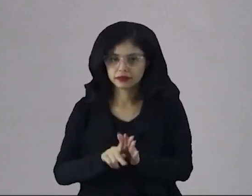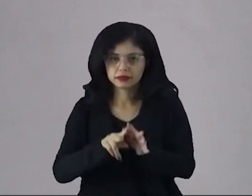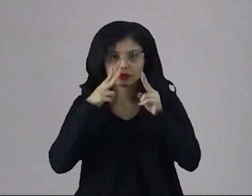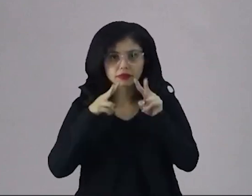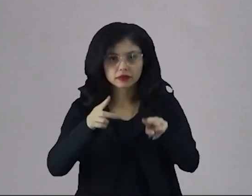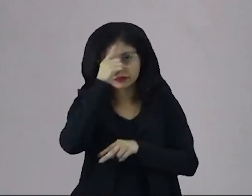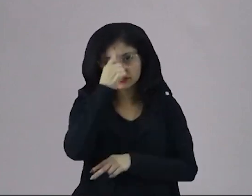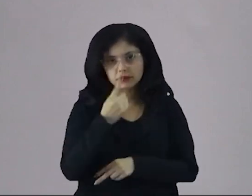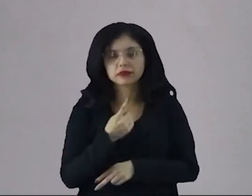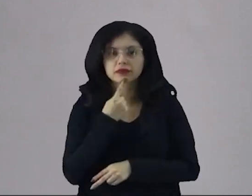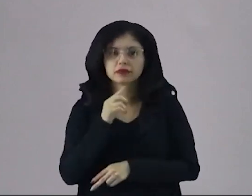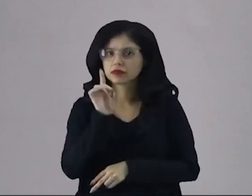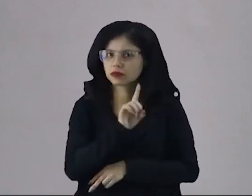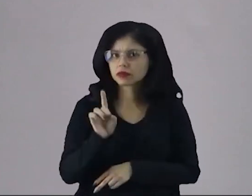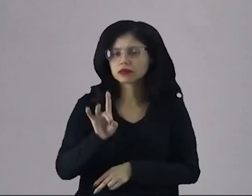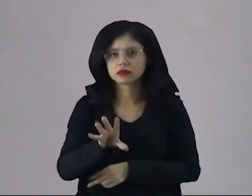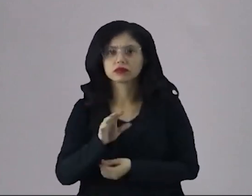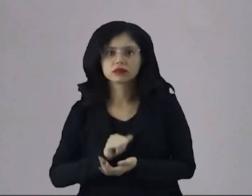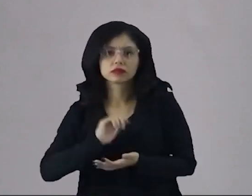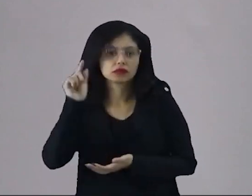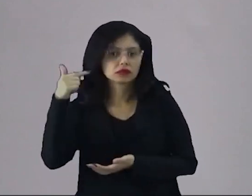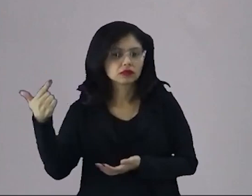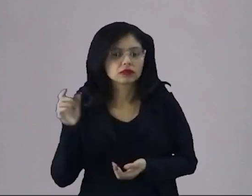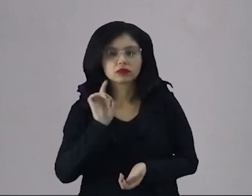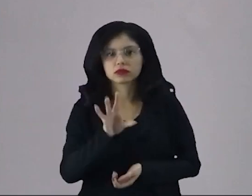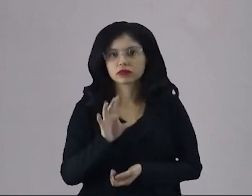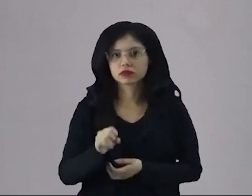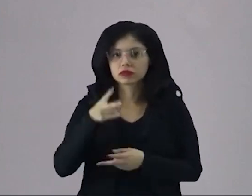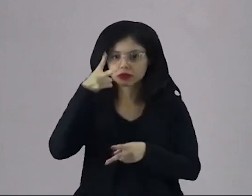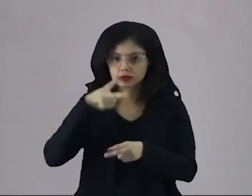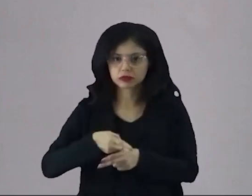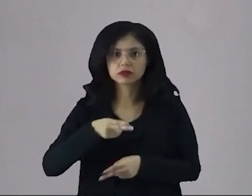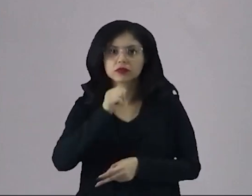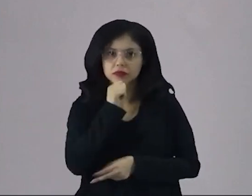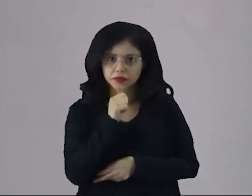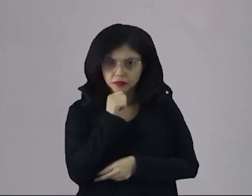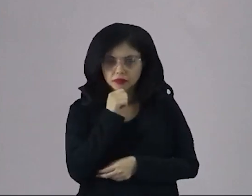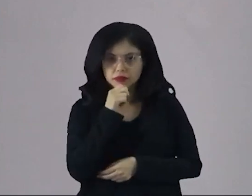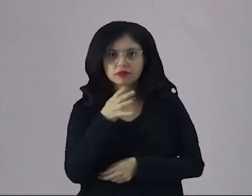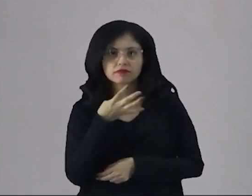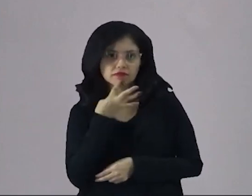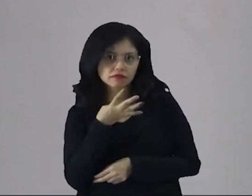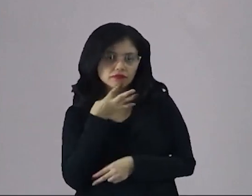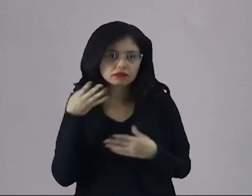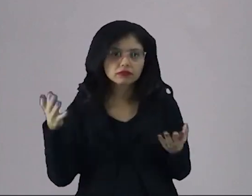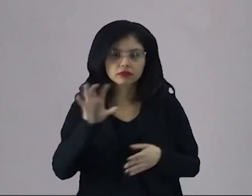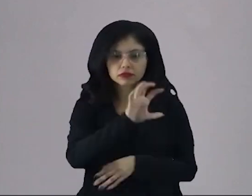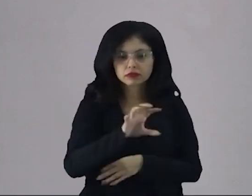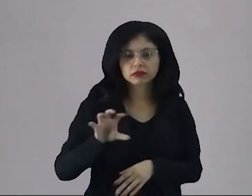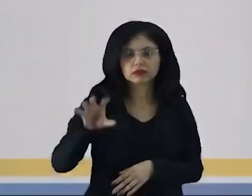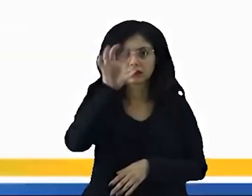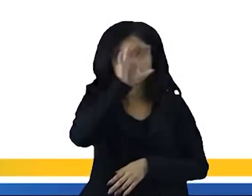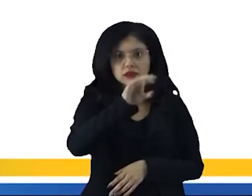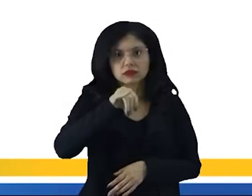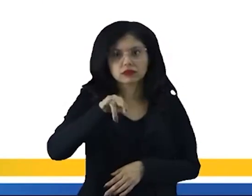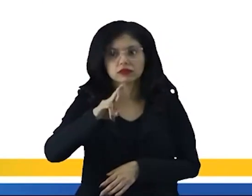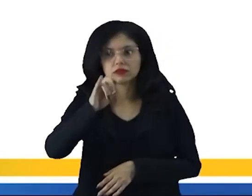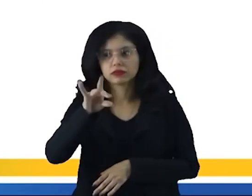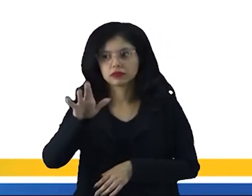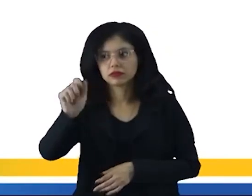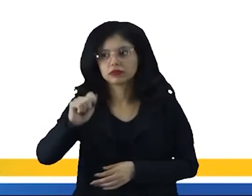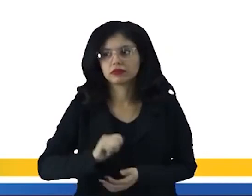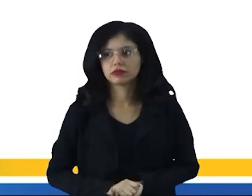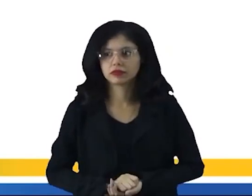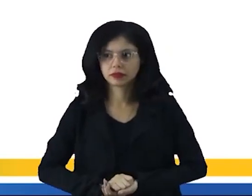na imagem, não só ela, mas muitas outras, apenas um recorte do que se conhece nessa região mediterrânea.